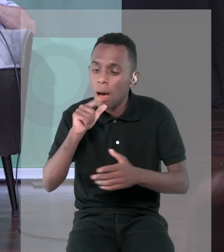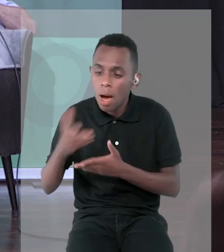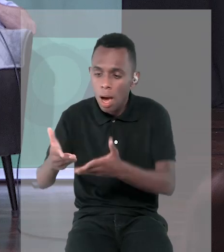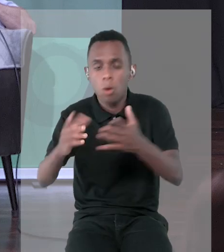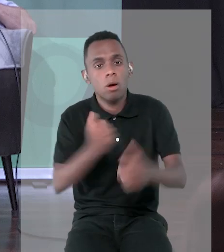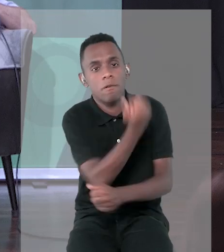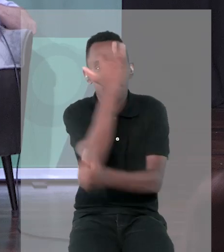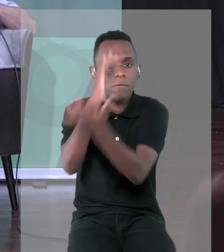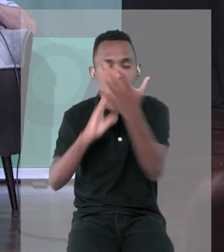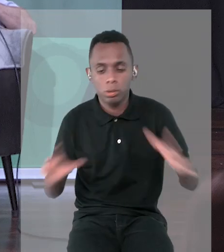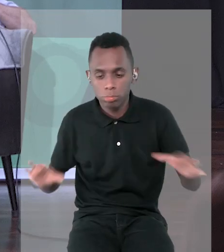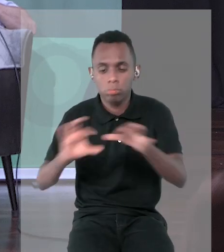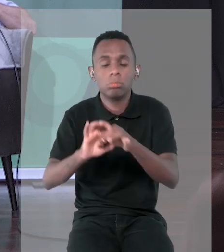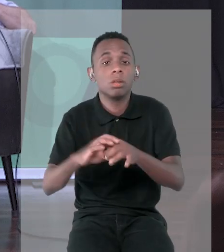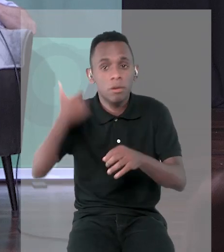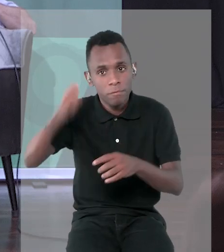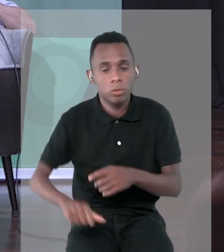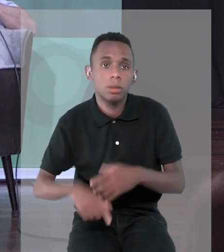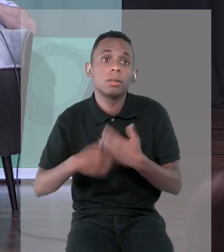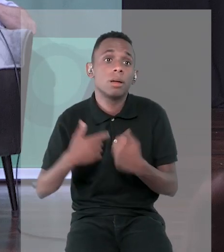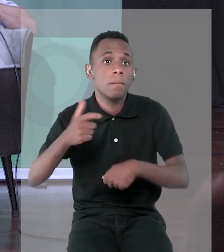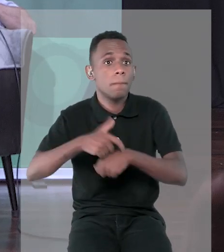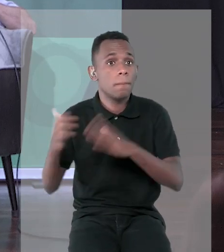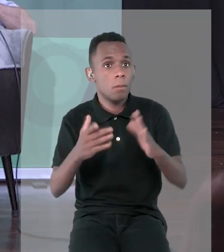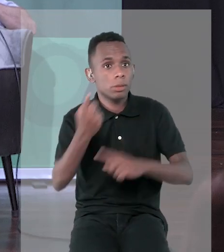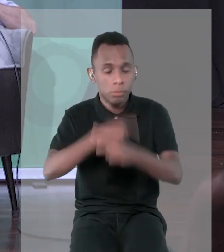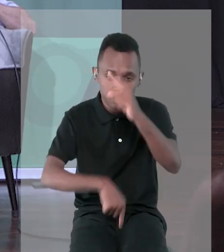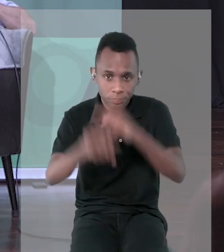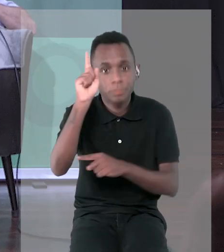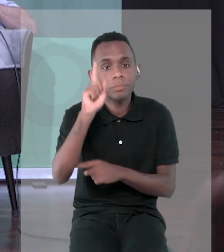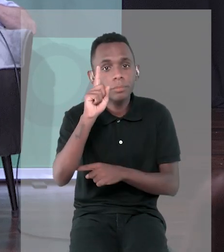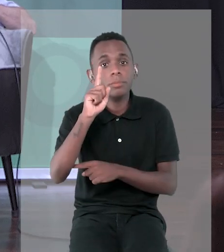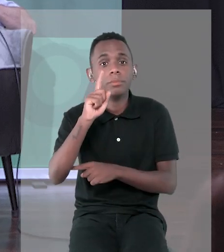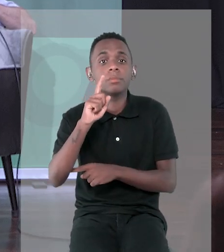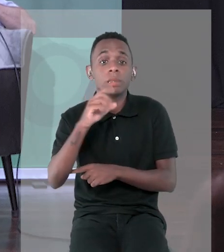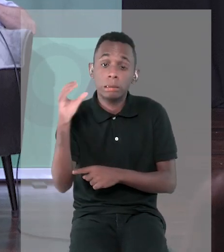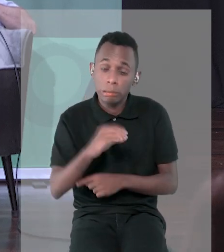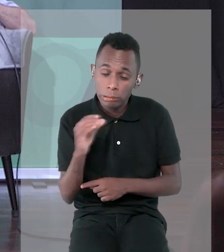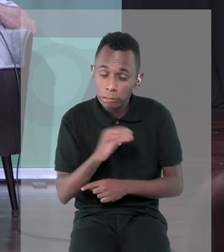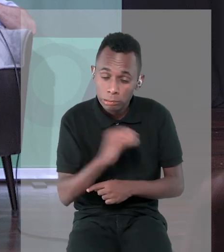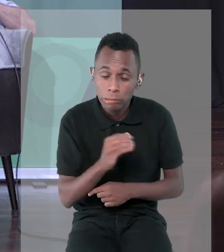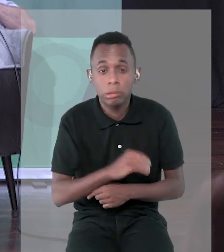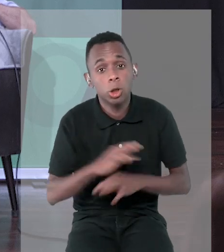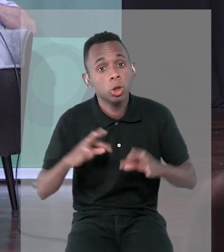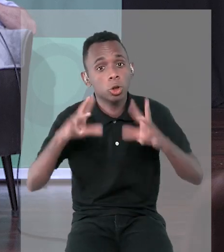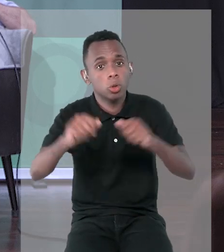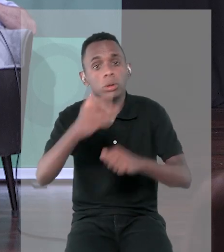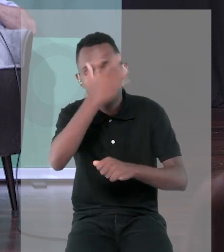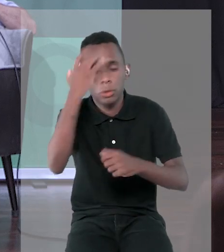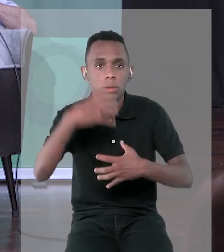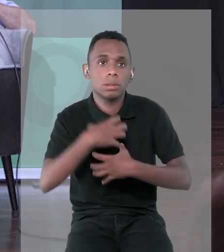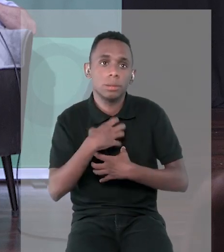da agrofloresta eles vão recuperar água. Então a gente está no momento de virada, num momento urgentíssimo, né? Todo mundo está